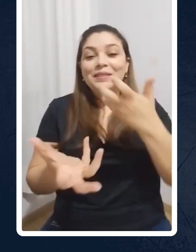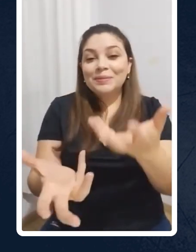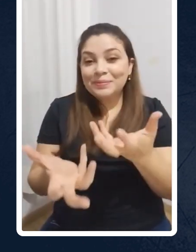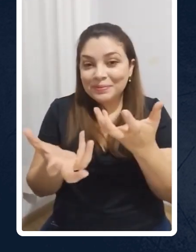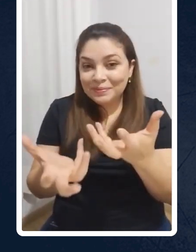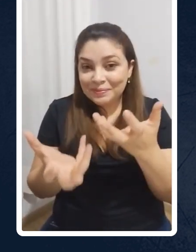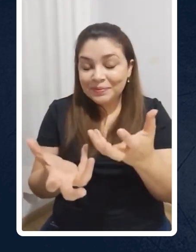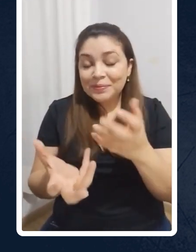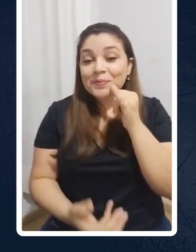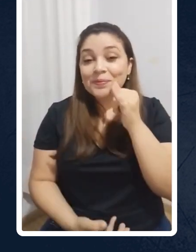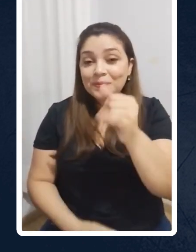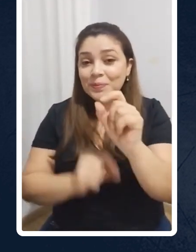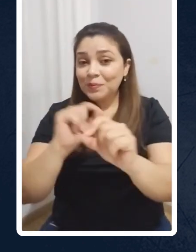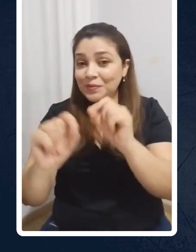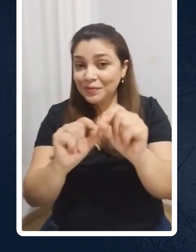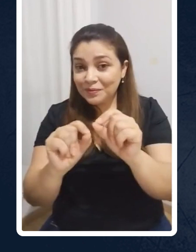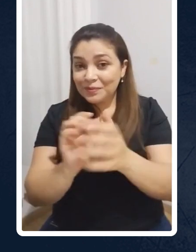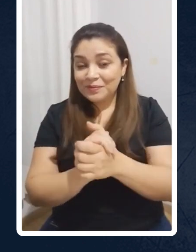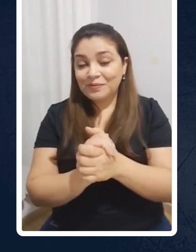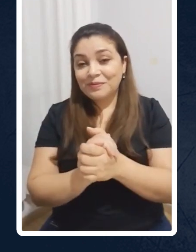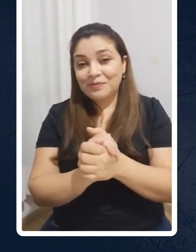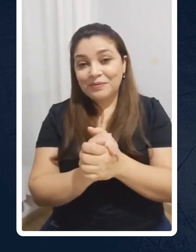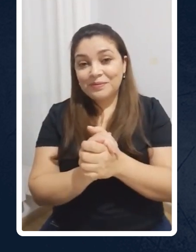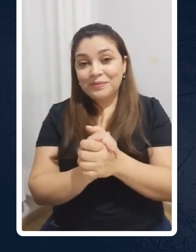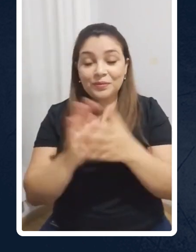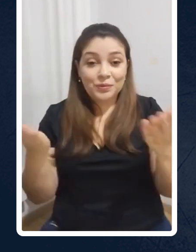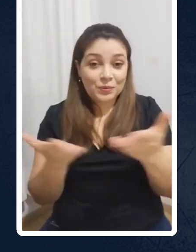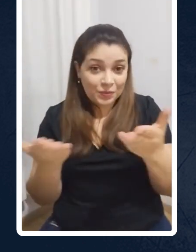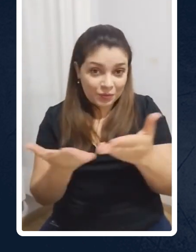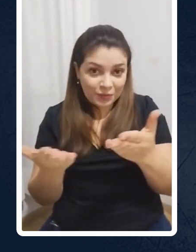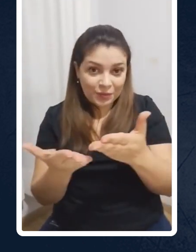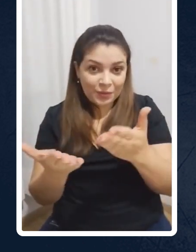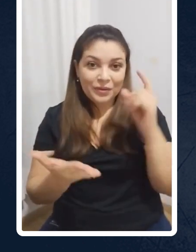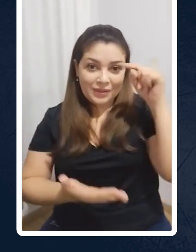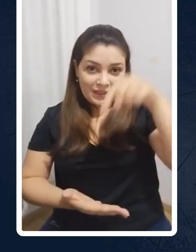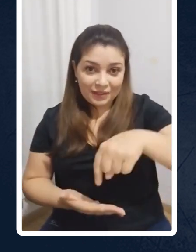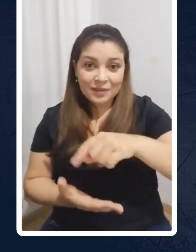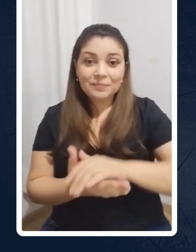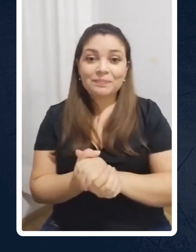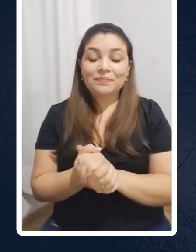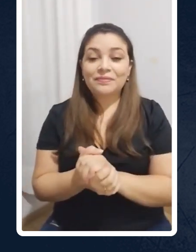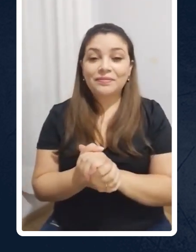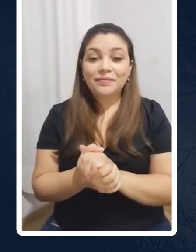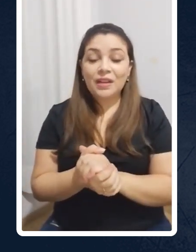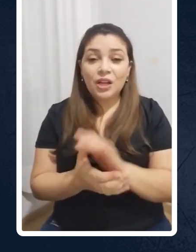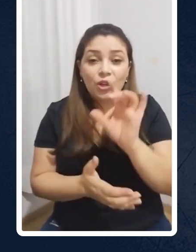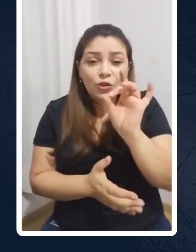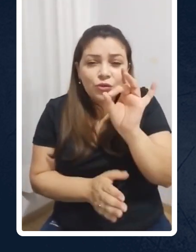jogo. O que nos reúne aqui não é necessariamente a Libras.